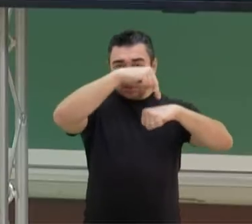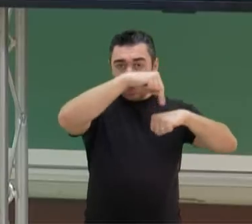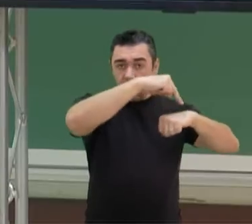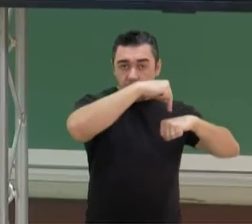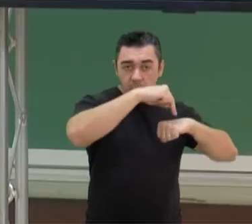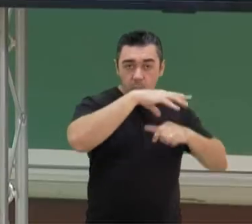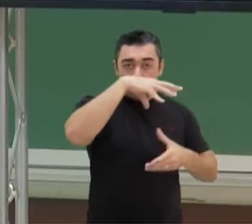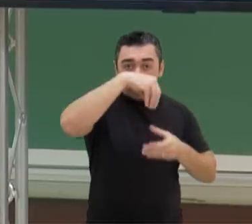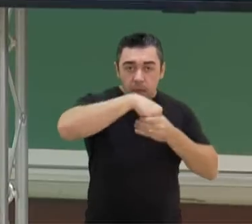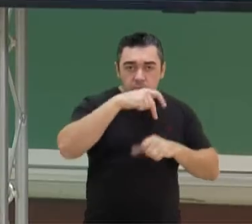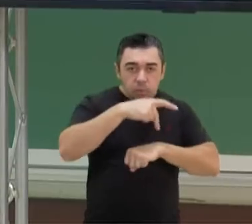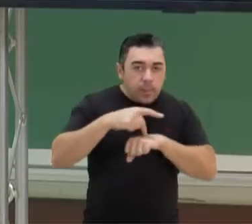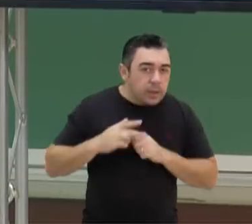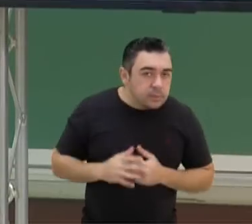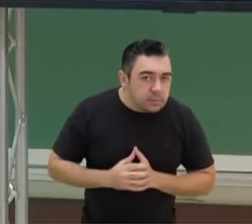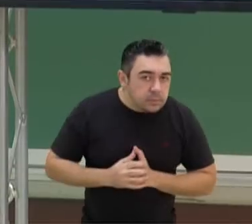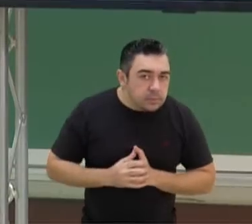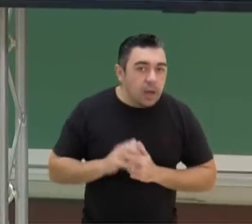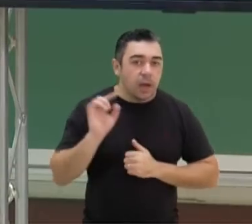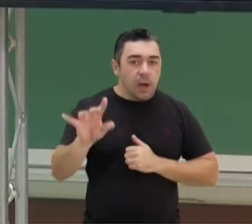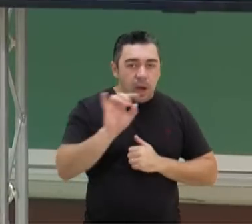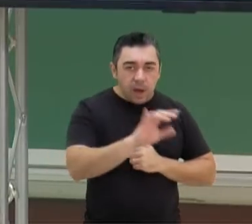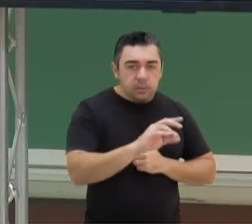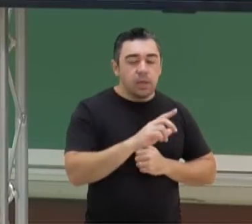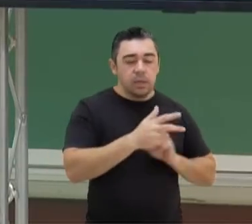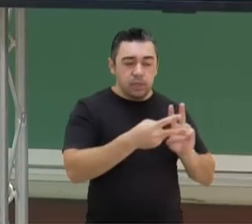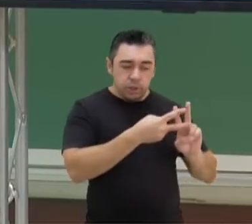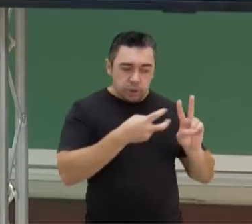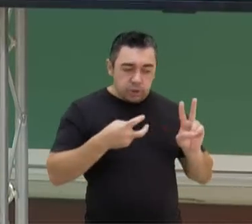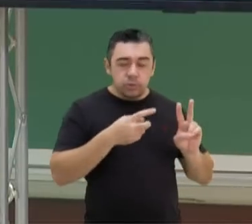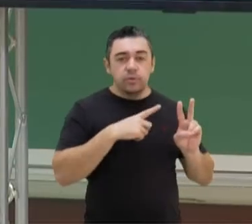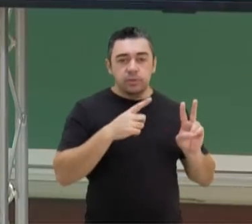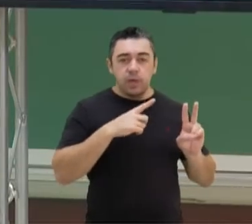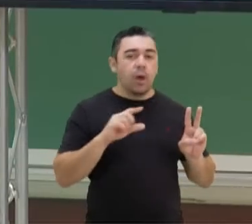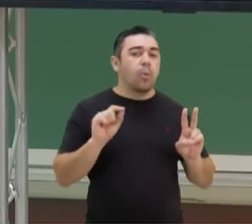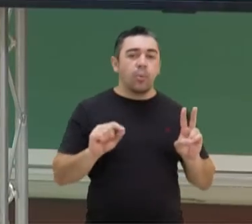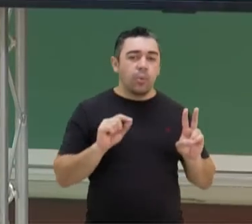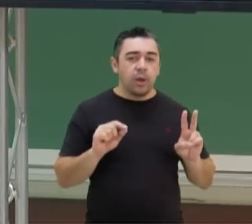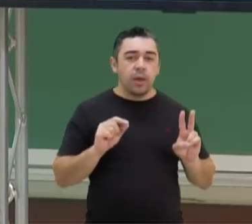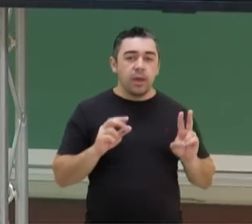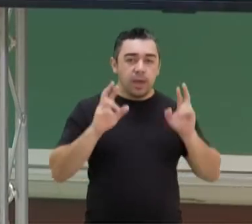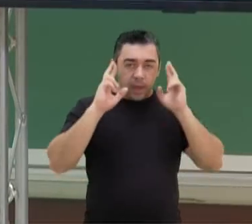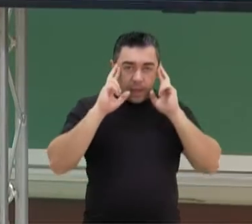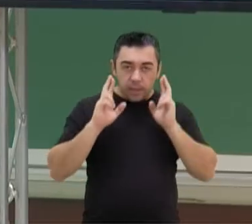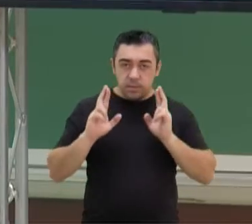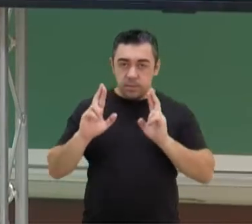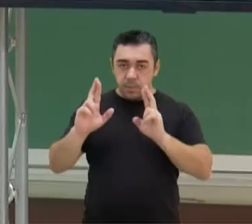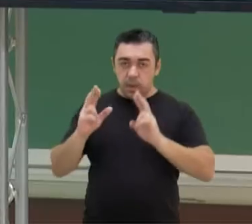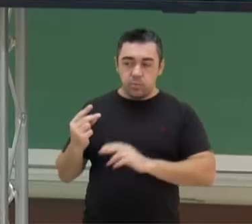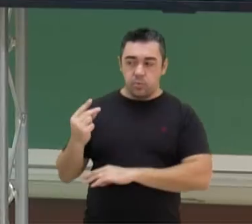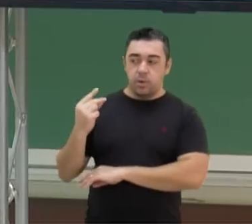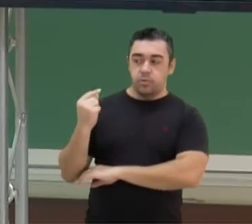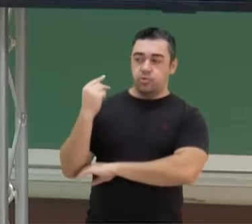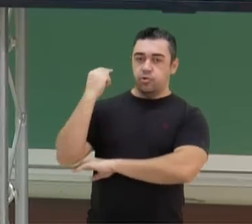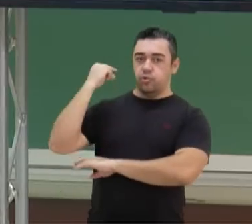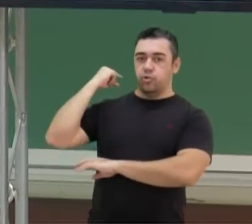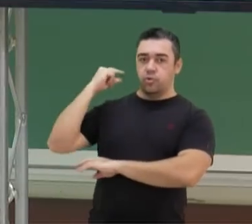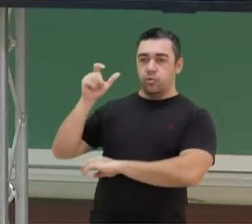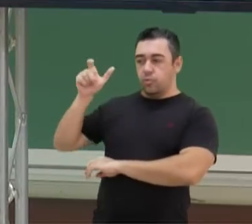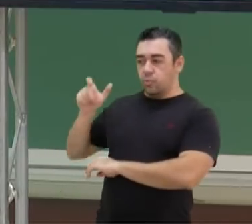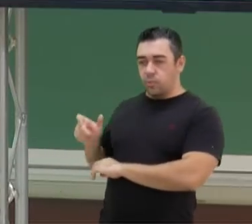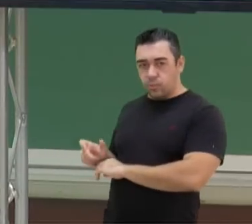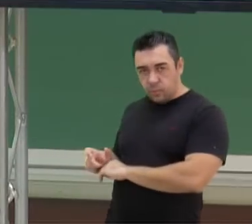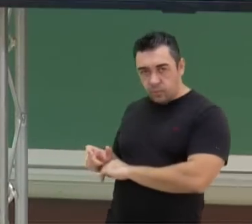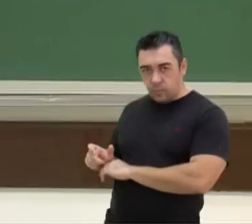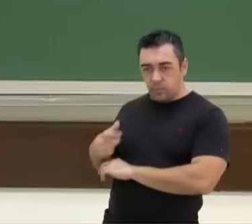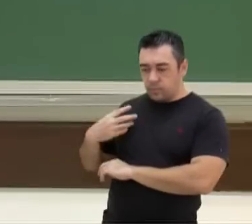éticos diferentes. Embora os povos indígenas tenham uma coisa em comum: respeito aos ancestrais, então isso é um grande princípio ético que nós